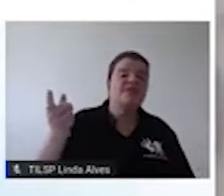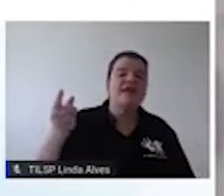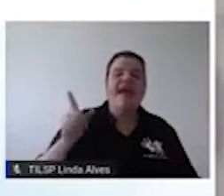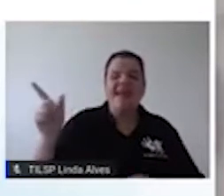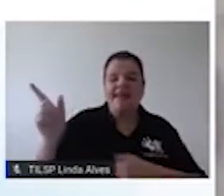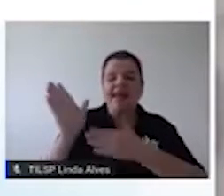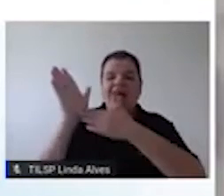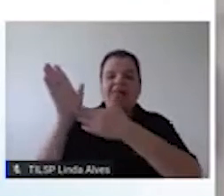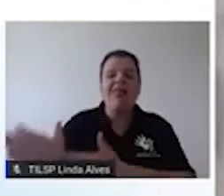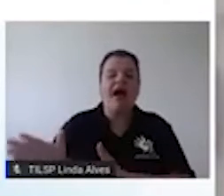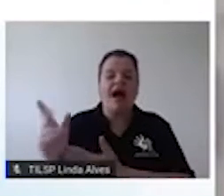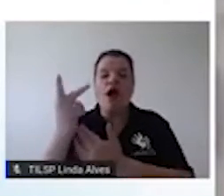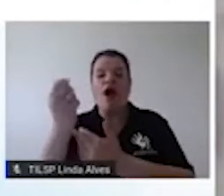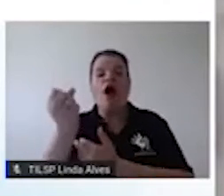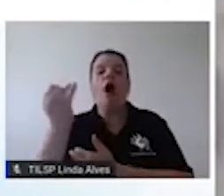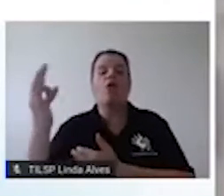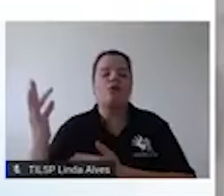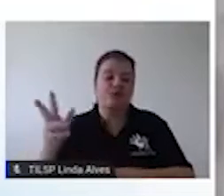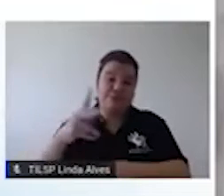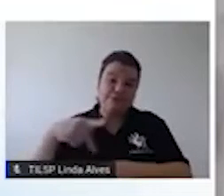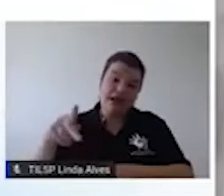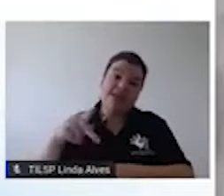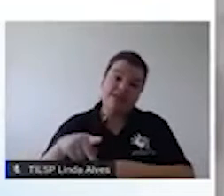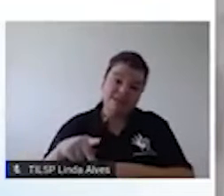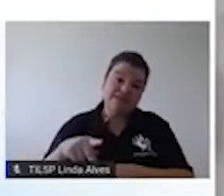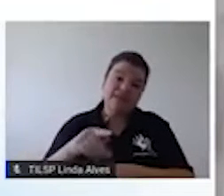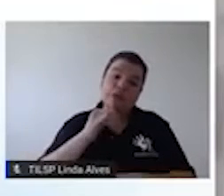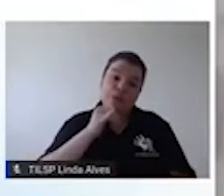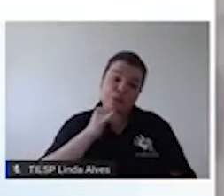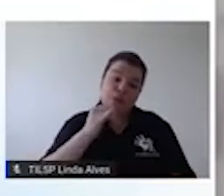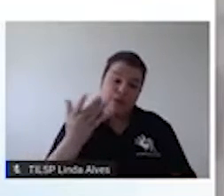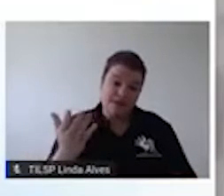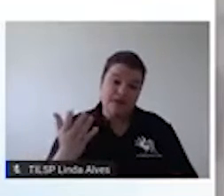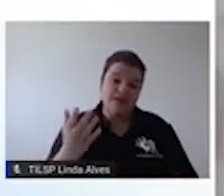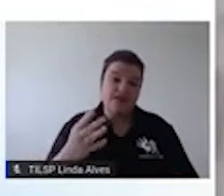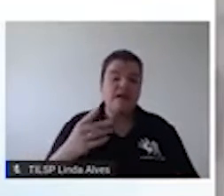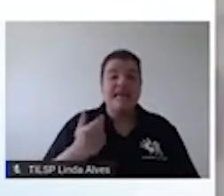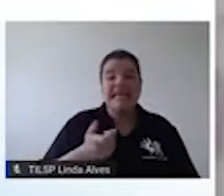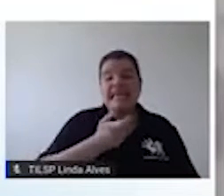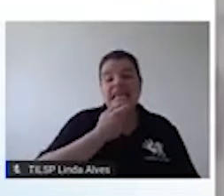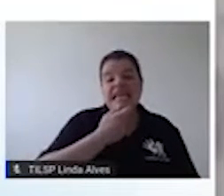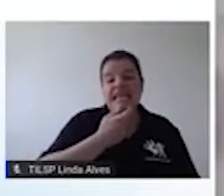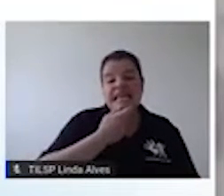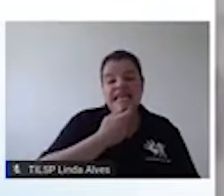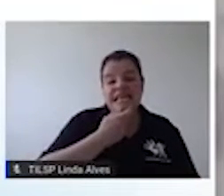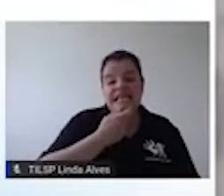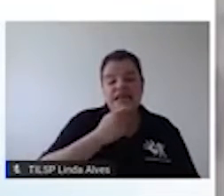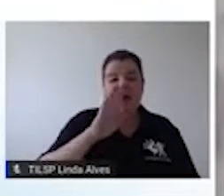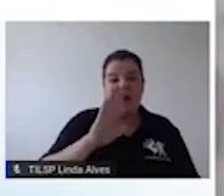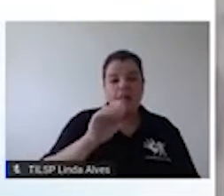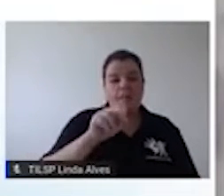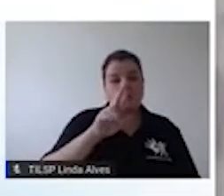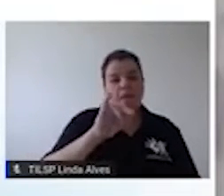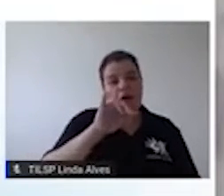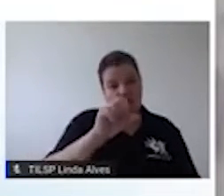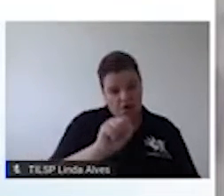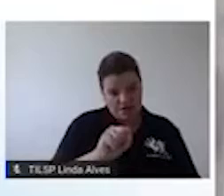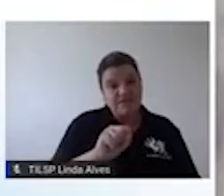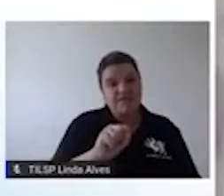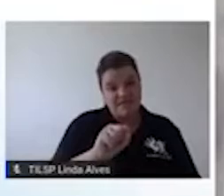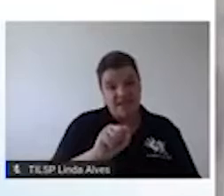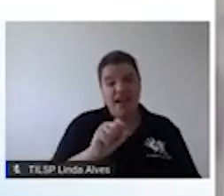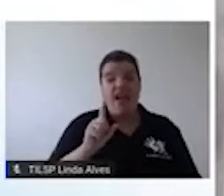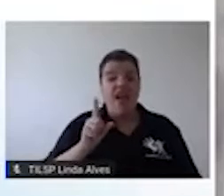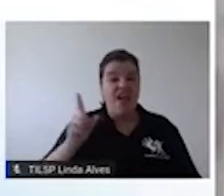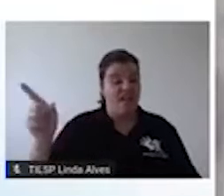países, não é? Como, por exemplo, o líder inglês, que é o senhor Boris Johnson, que